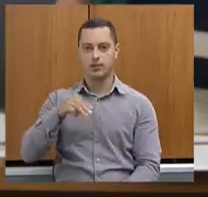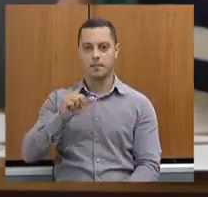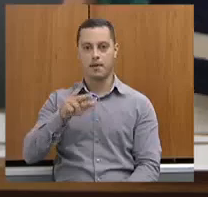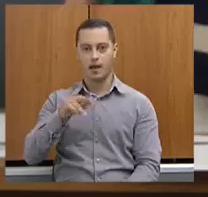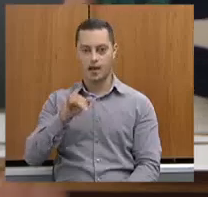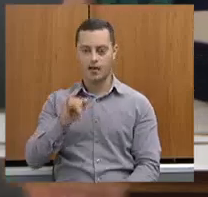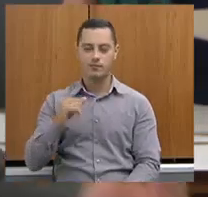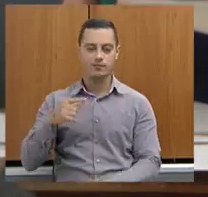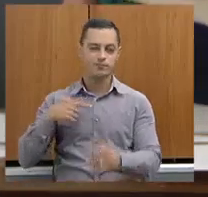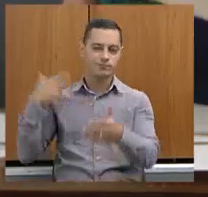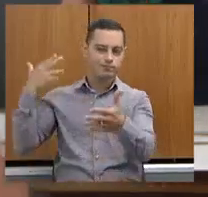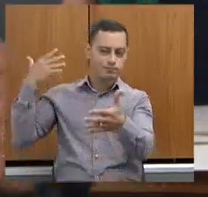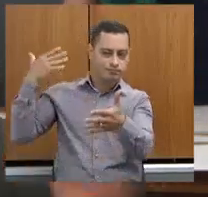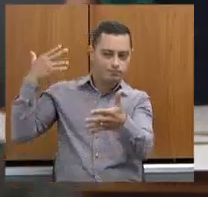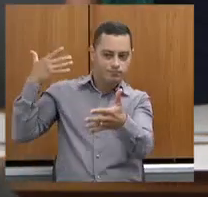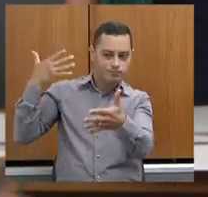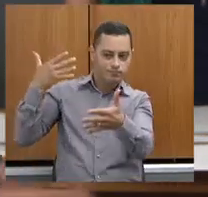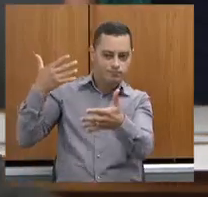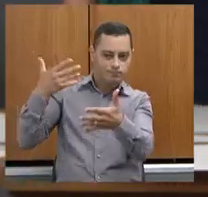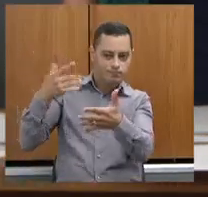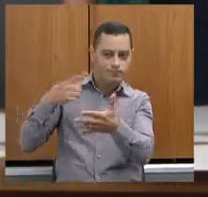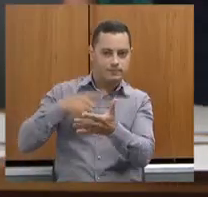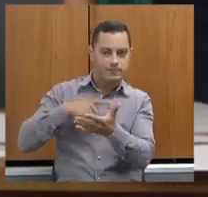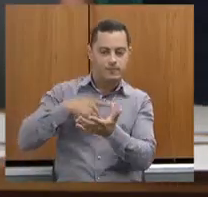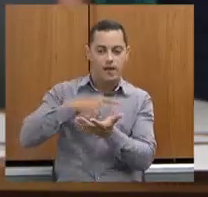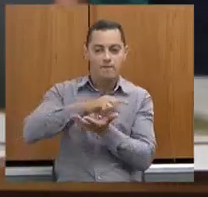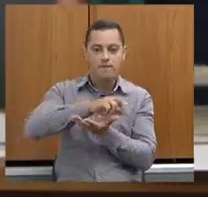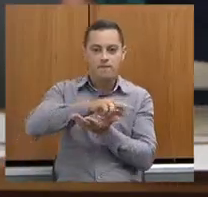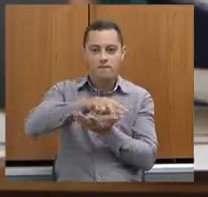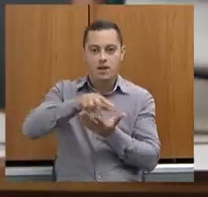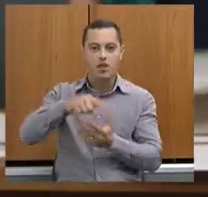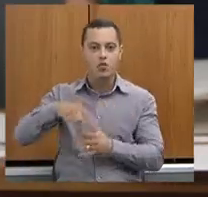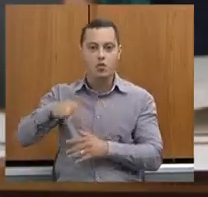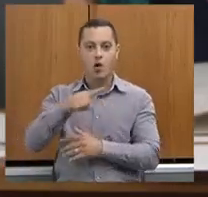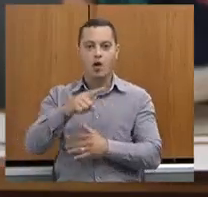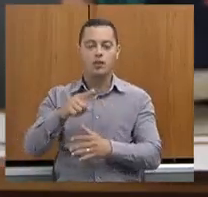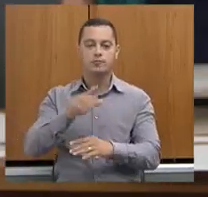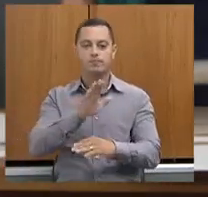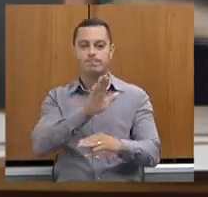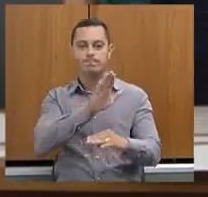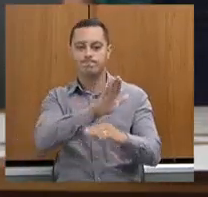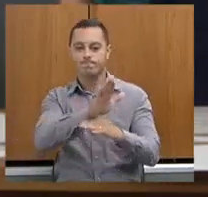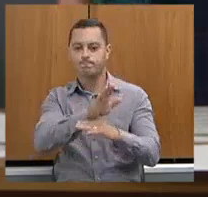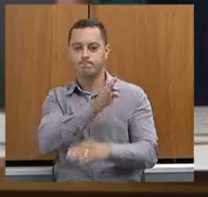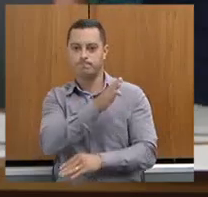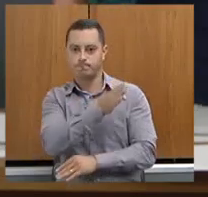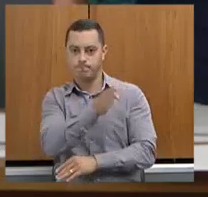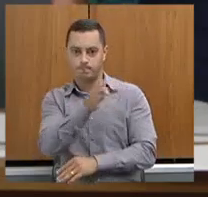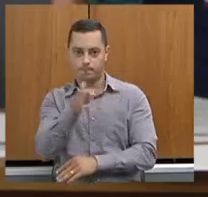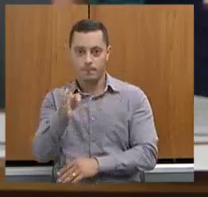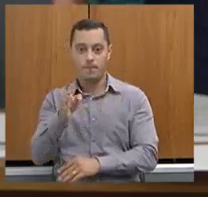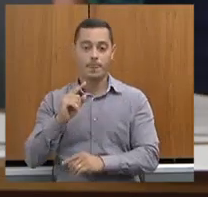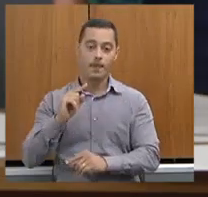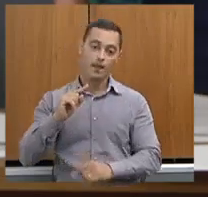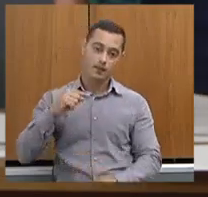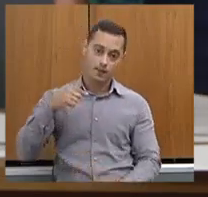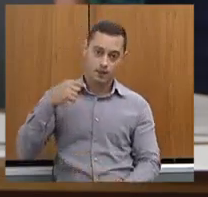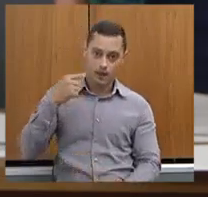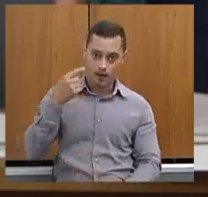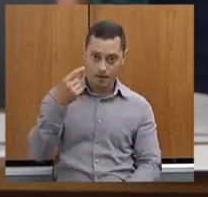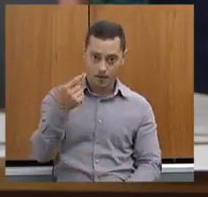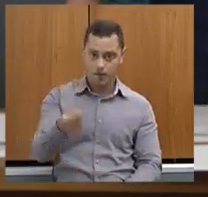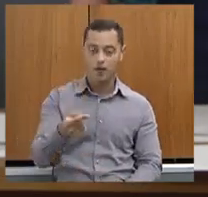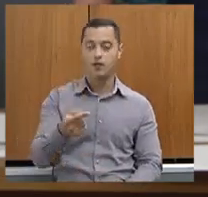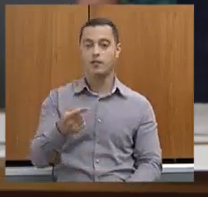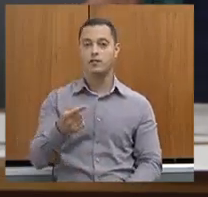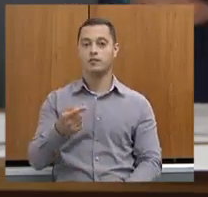uma série de ocorrências que a gente pode atender enquanto na operacionalidade depois atuar para poder fazer com que